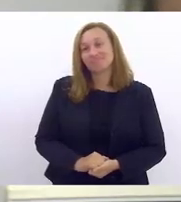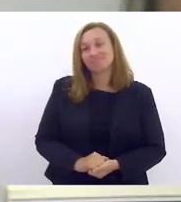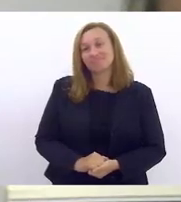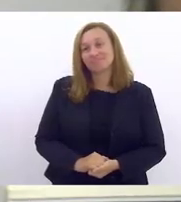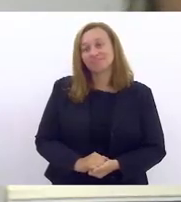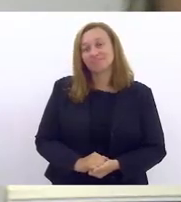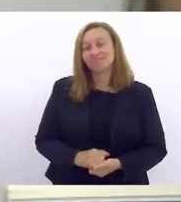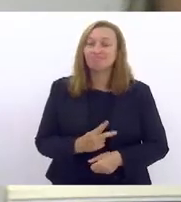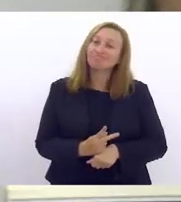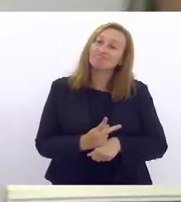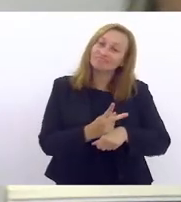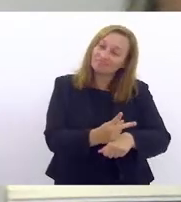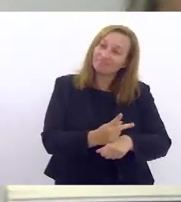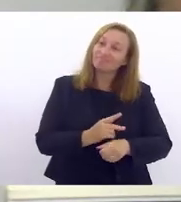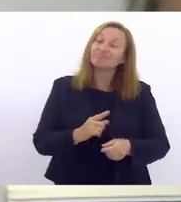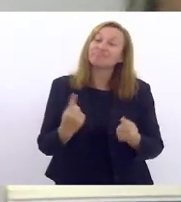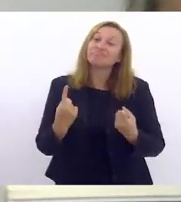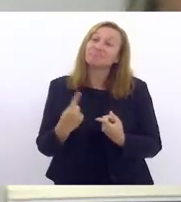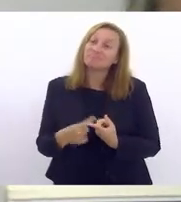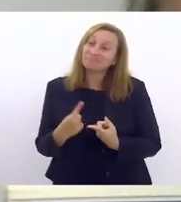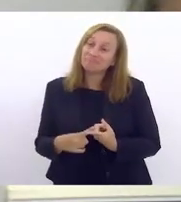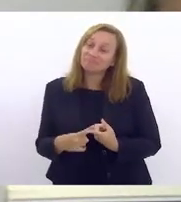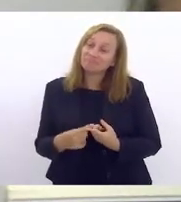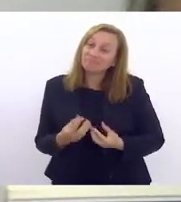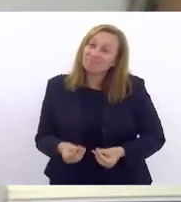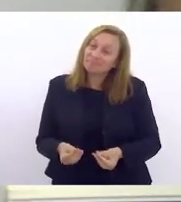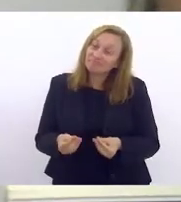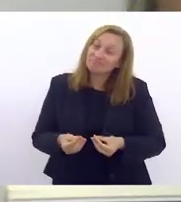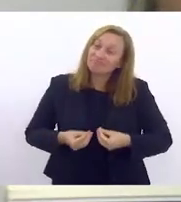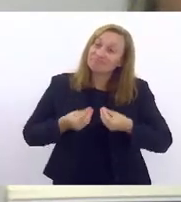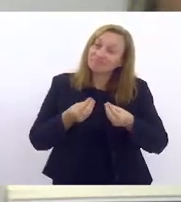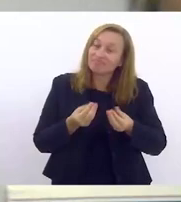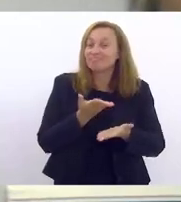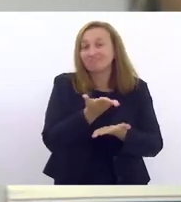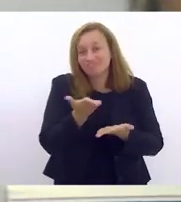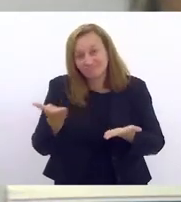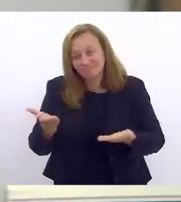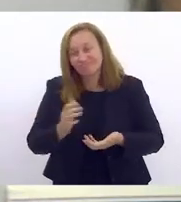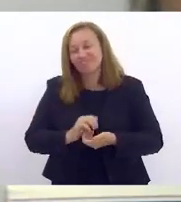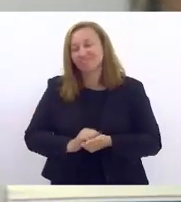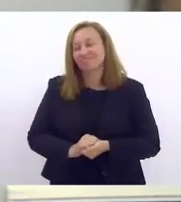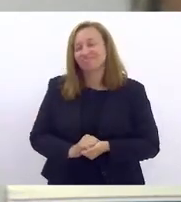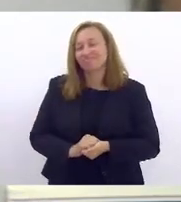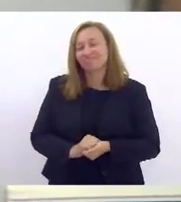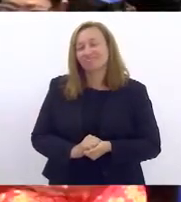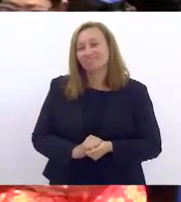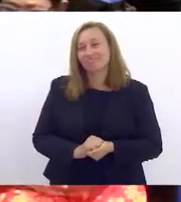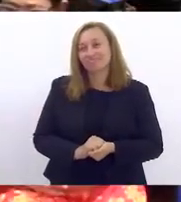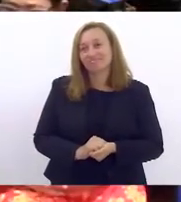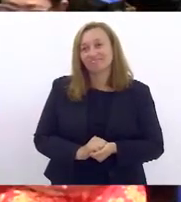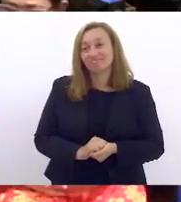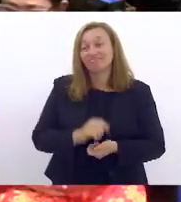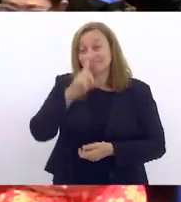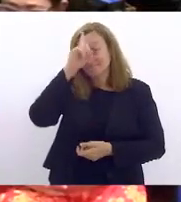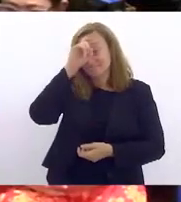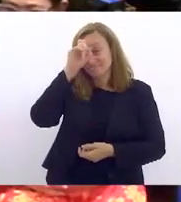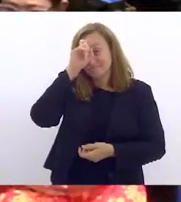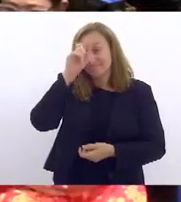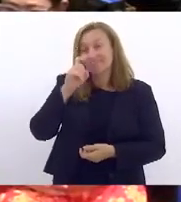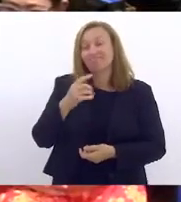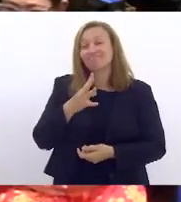essa premiação, porque foi dado por vocês. Tá? A maternidade tem